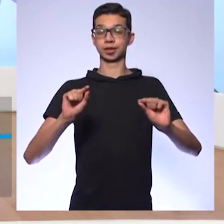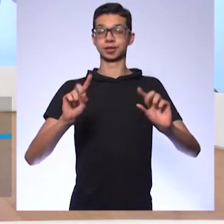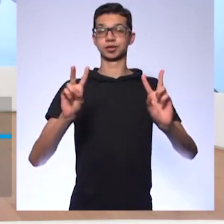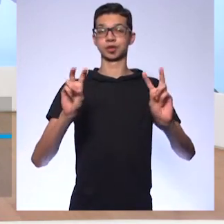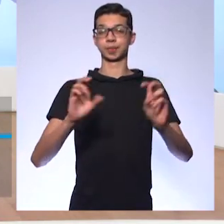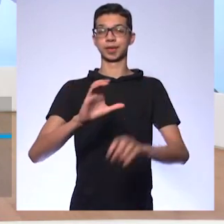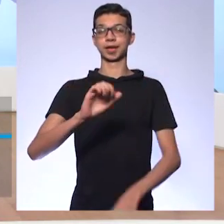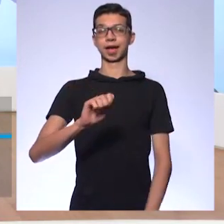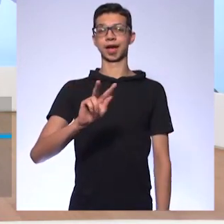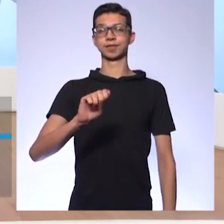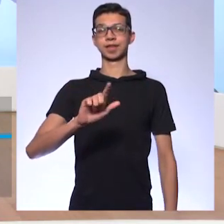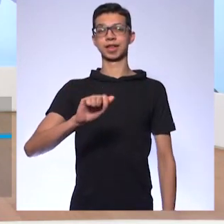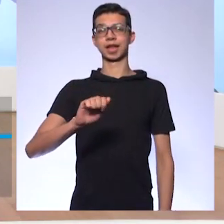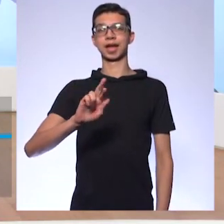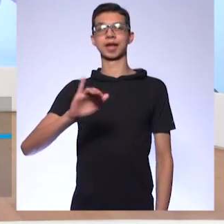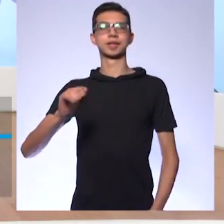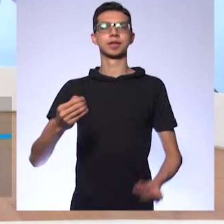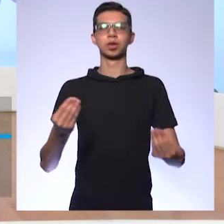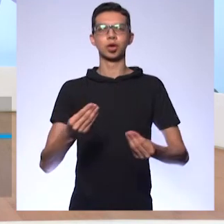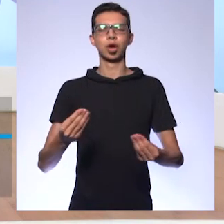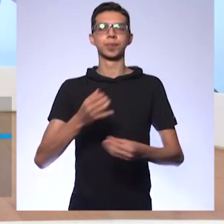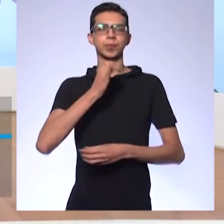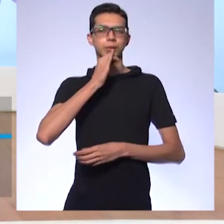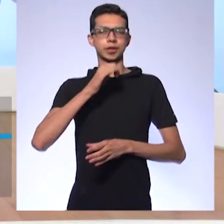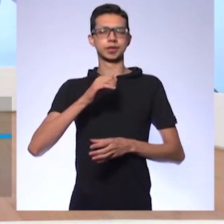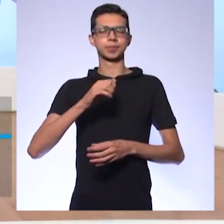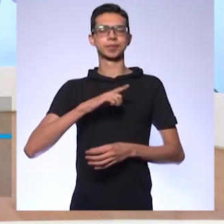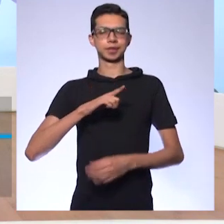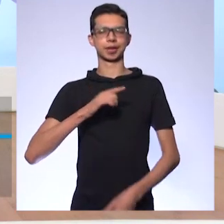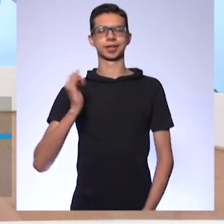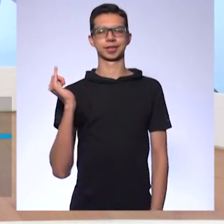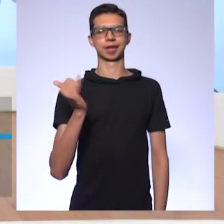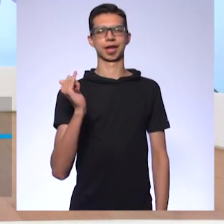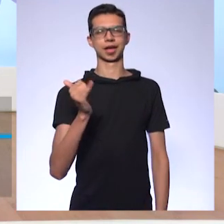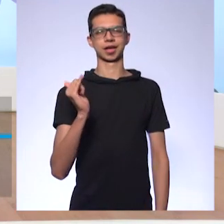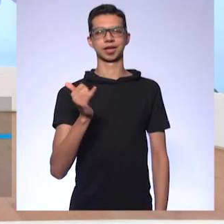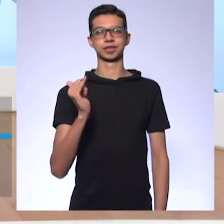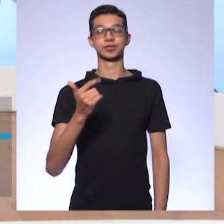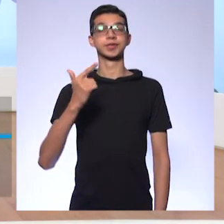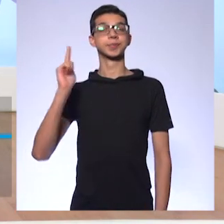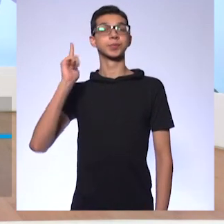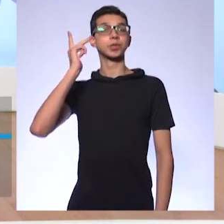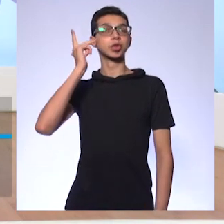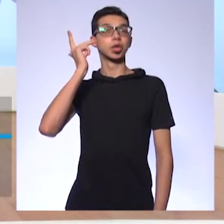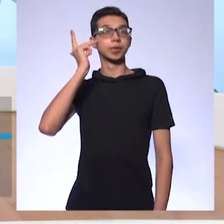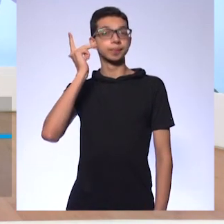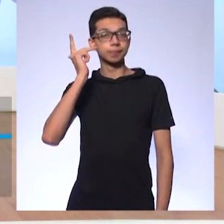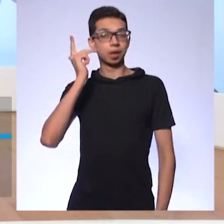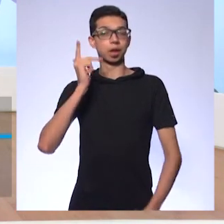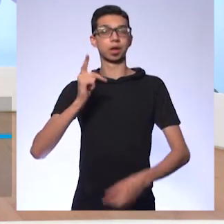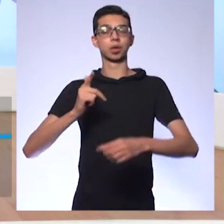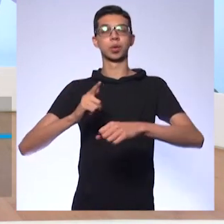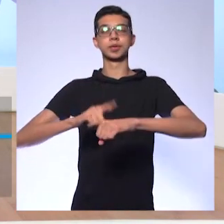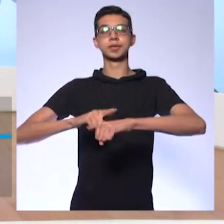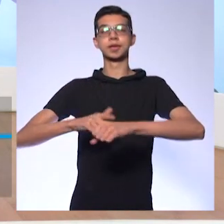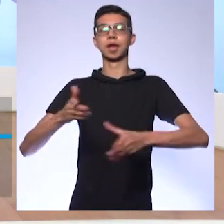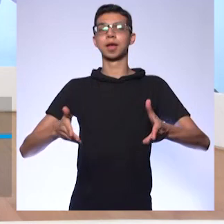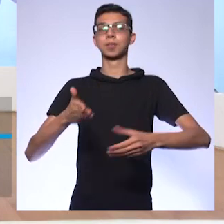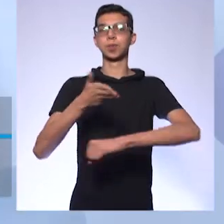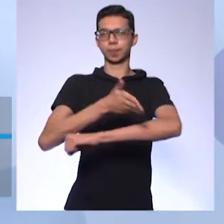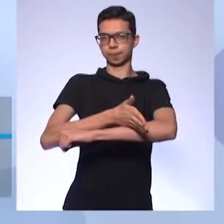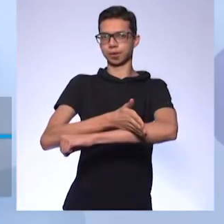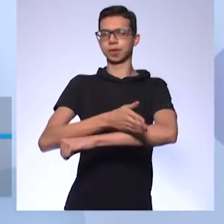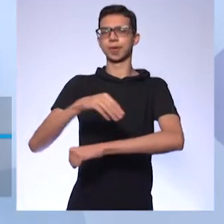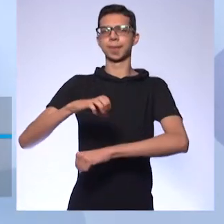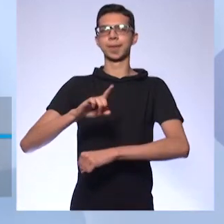elas funcionavam como uma espécie de narrativa que era muito popular no período medieval. Funcionava não, era isto. Então, a